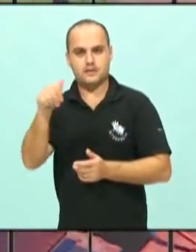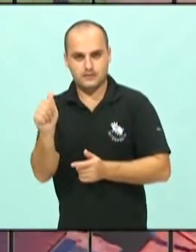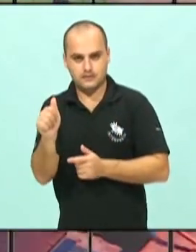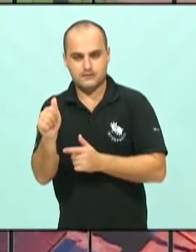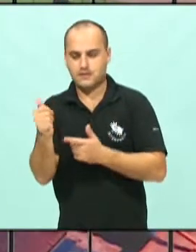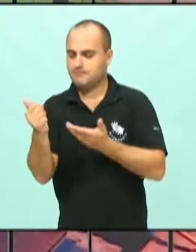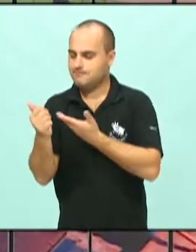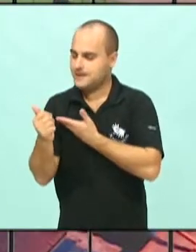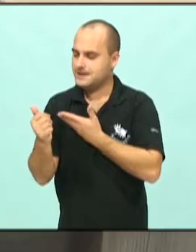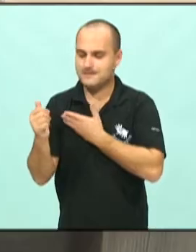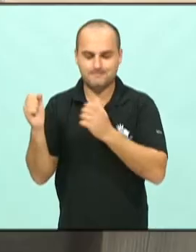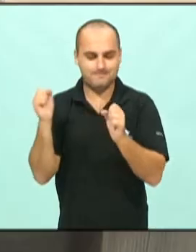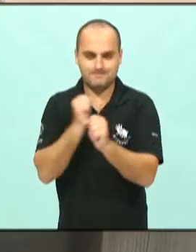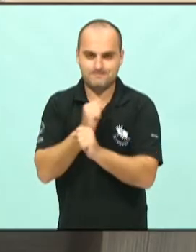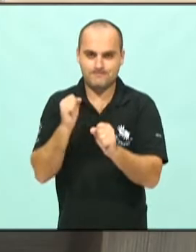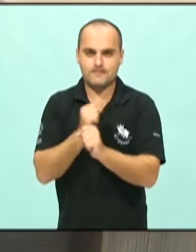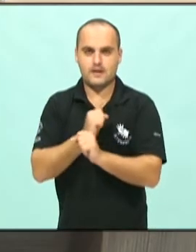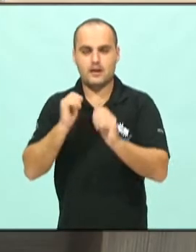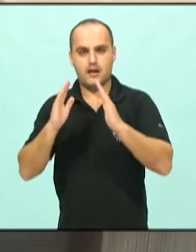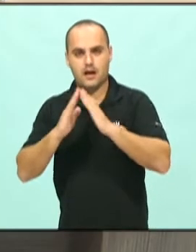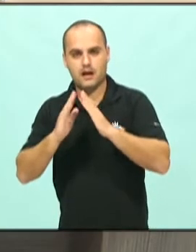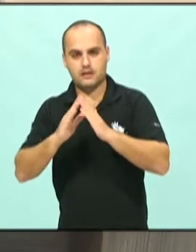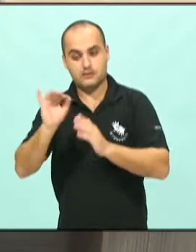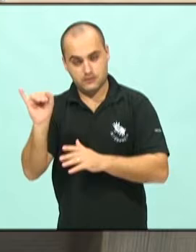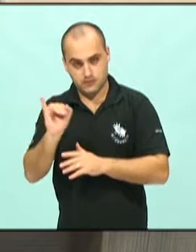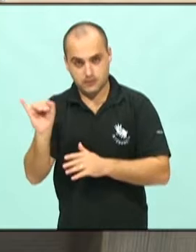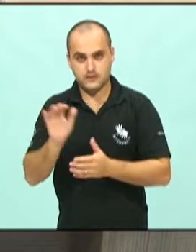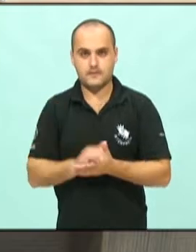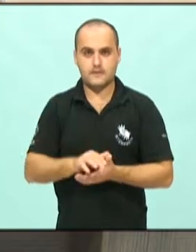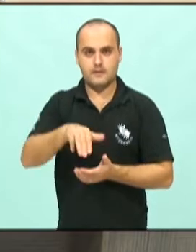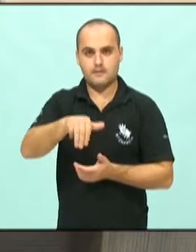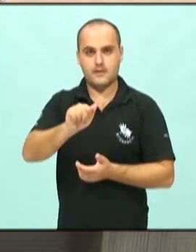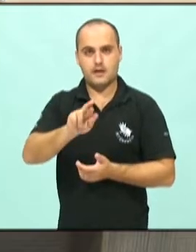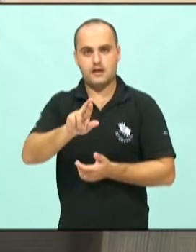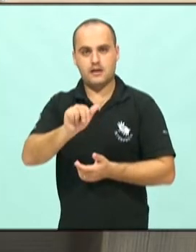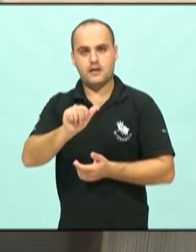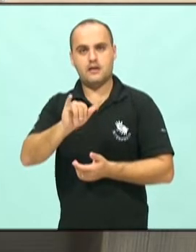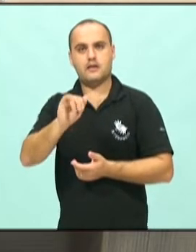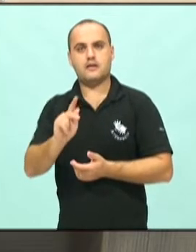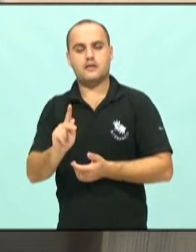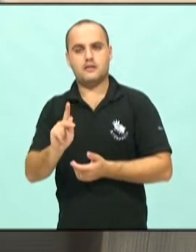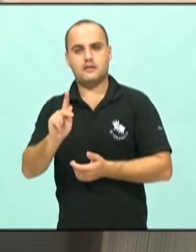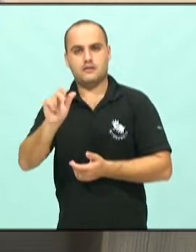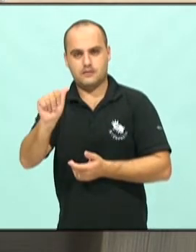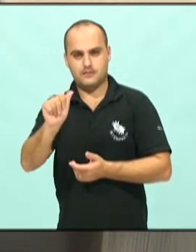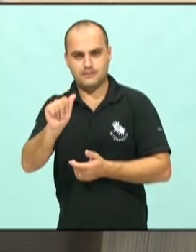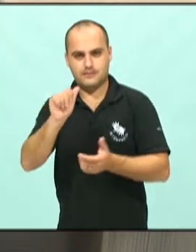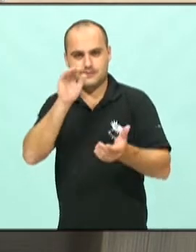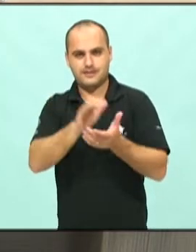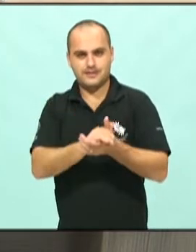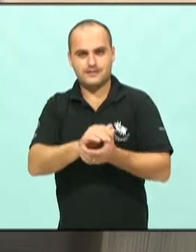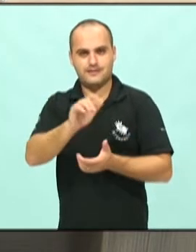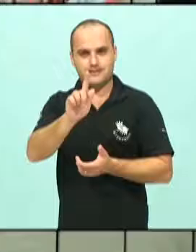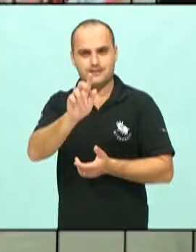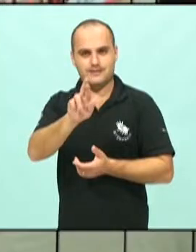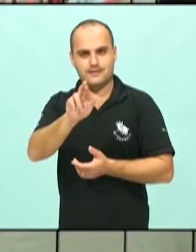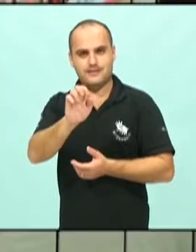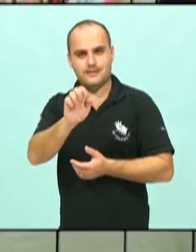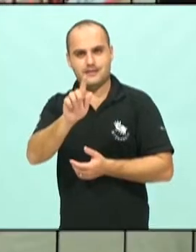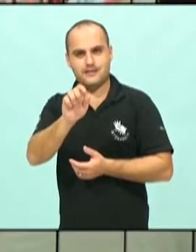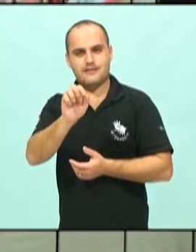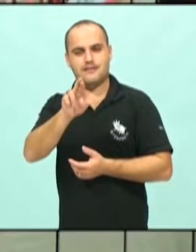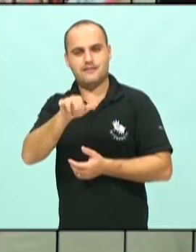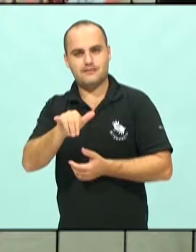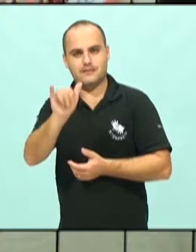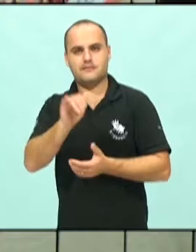Giana, adoro ela, né? É de Brusque, mora em Itajaí. A Marai, que é de Blumenau, ela é esposa do Gregory, que foi o letrista de uma das músicas.